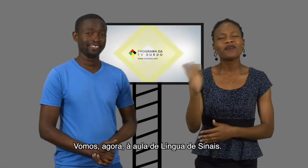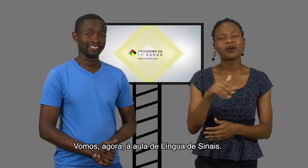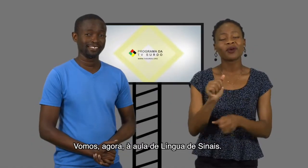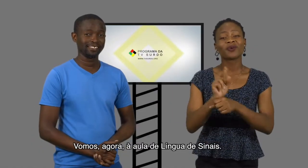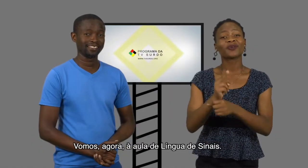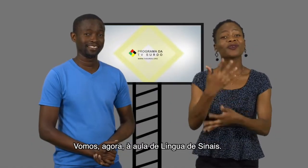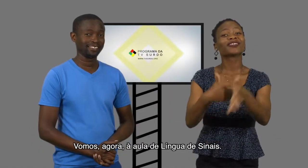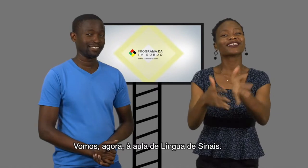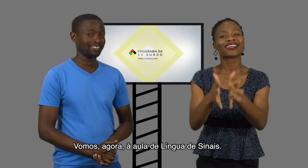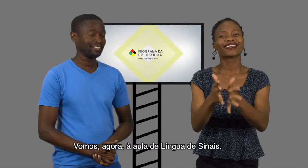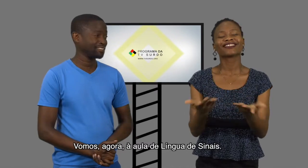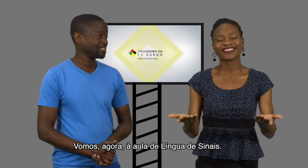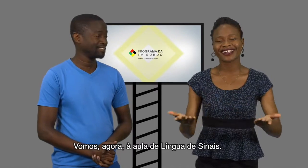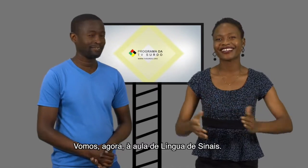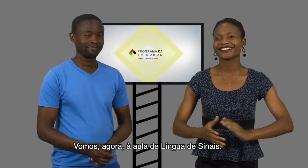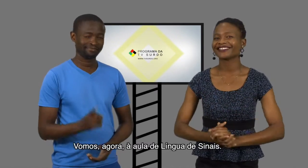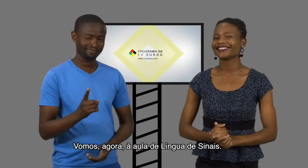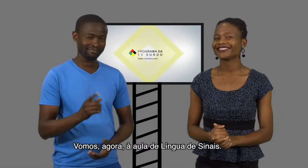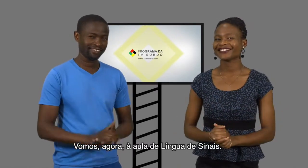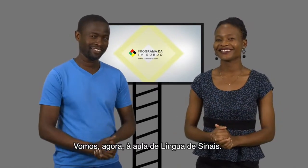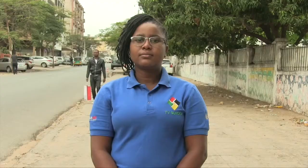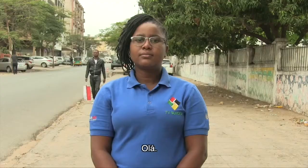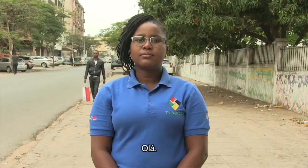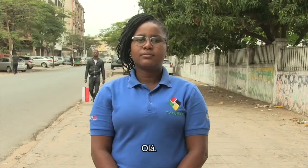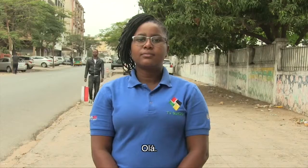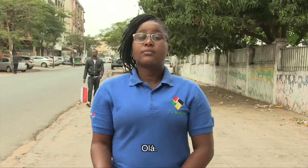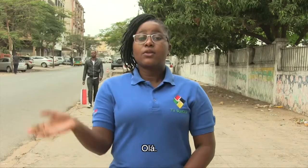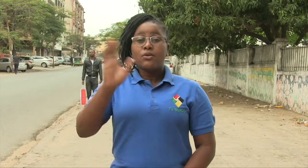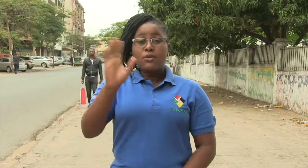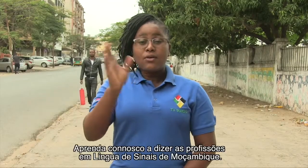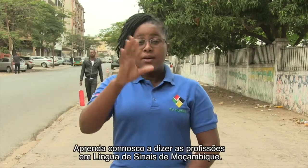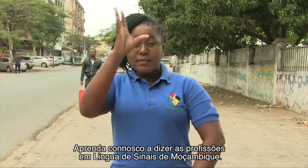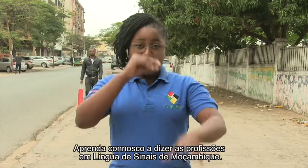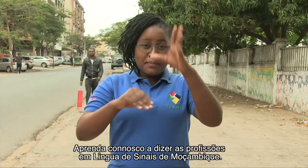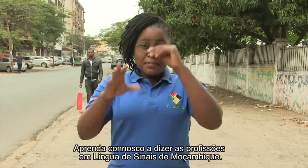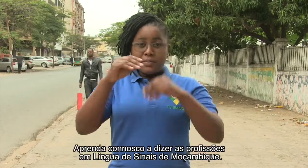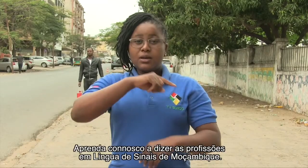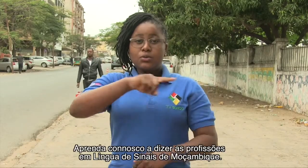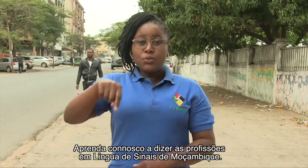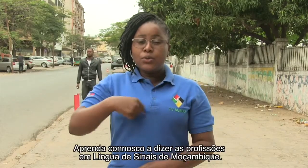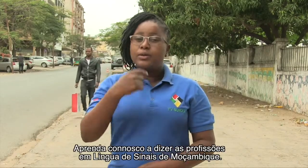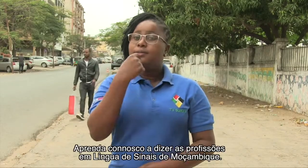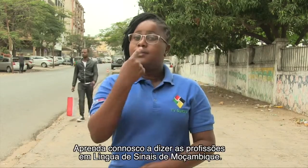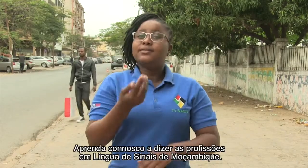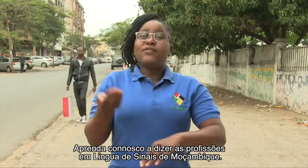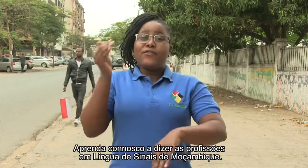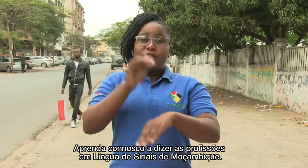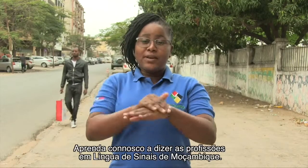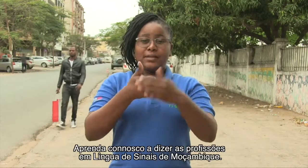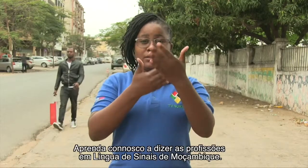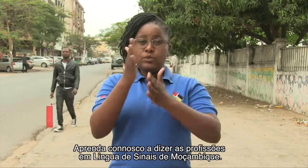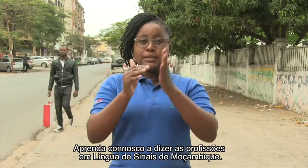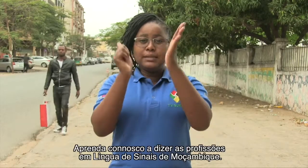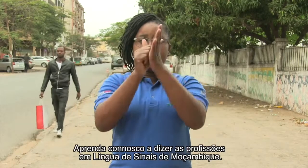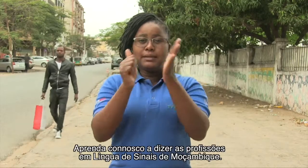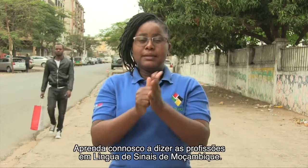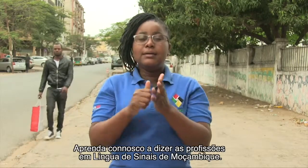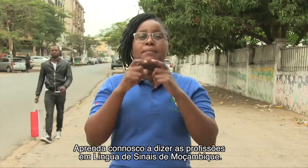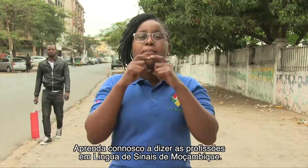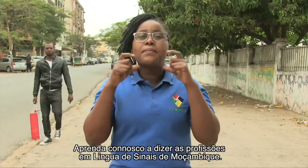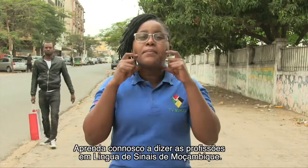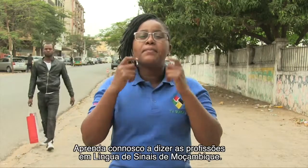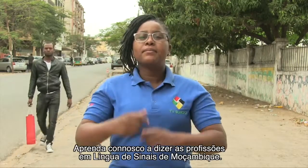Vamos agora à aula de língua de sinais. Olá! Aprenda conosco a dizer as profissões em língua